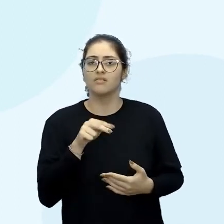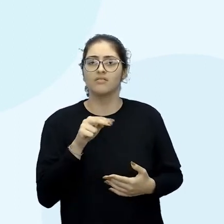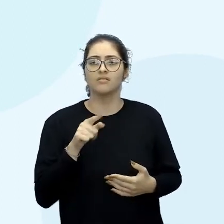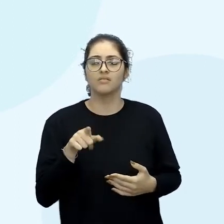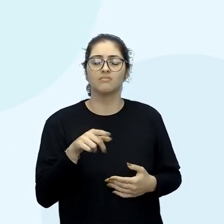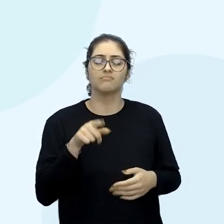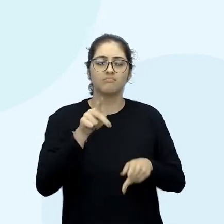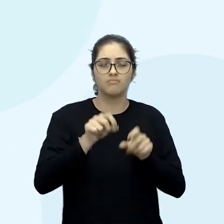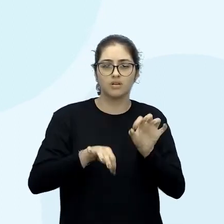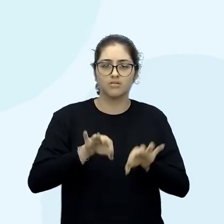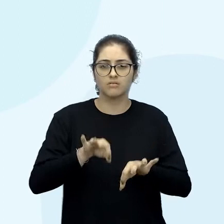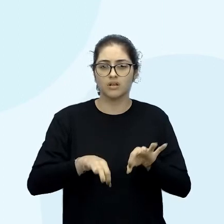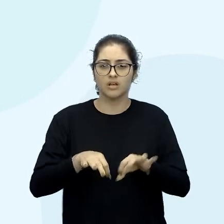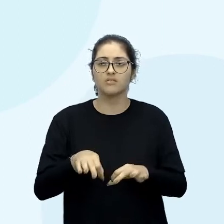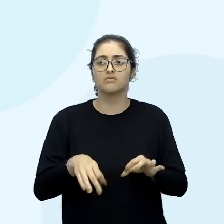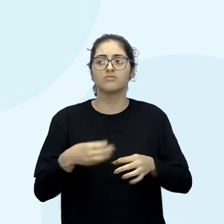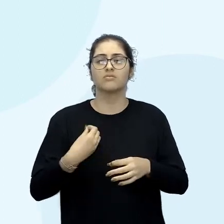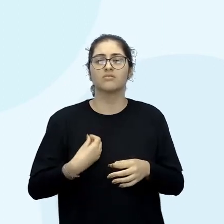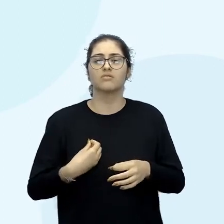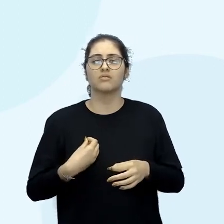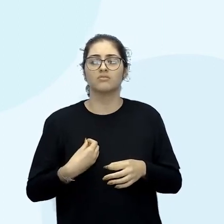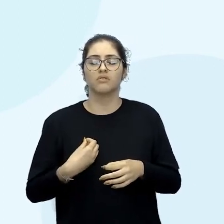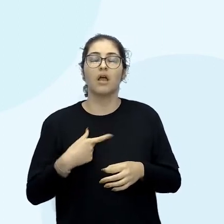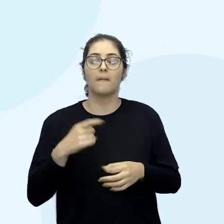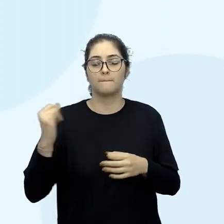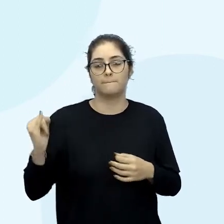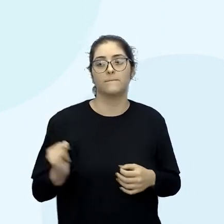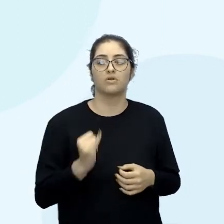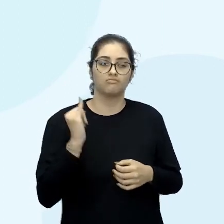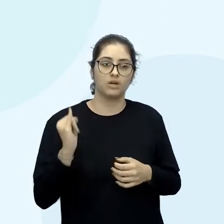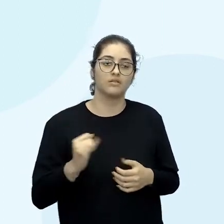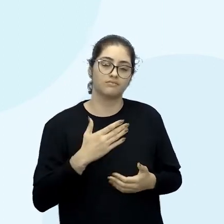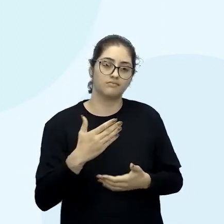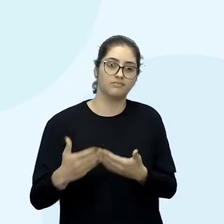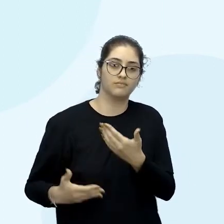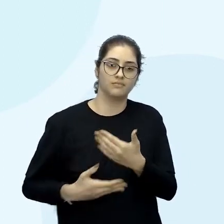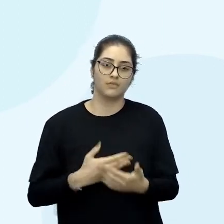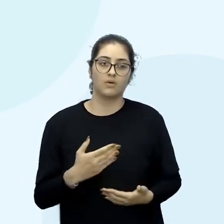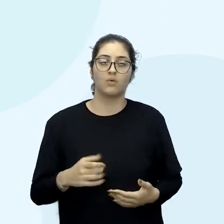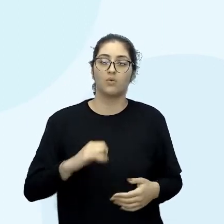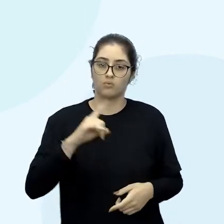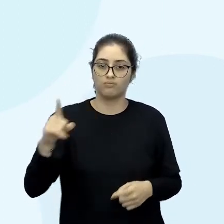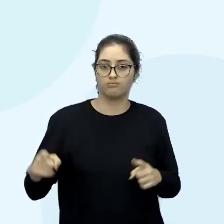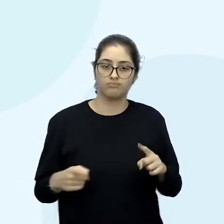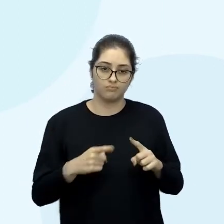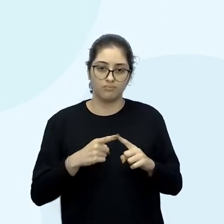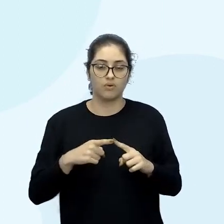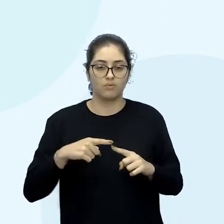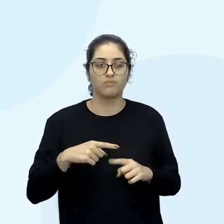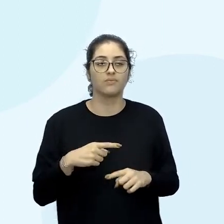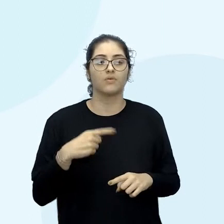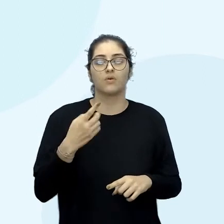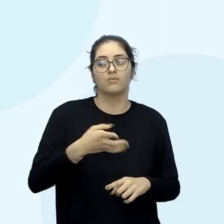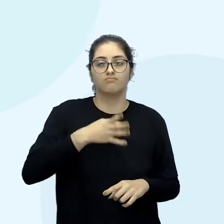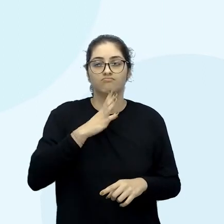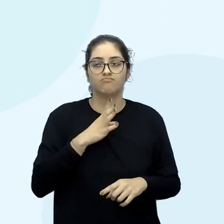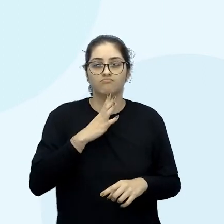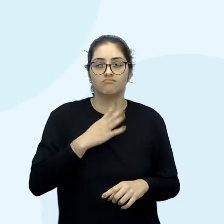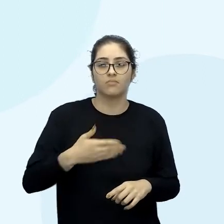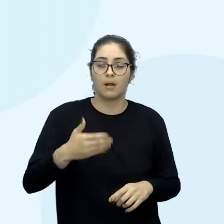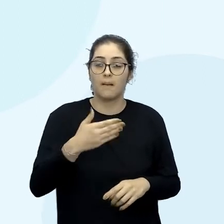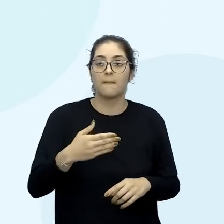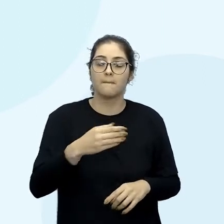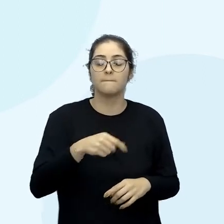vezes às vezes não, é super importante. Outro objetivo, além de conhecer aí os projetos de vida dos nossos colegas, que é